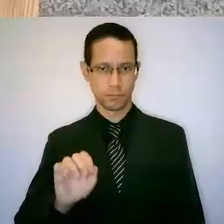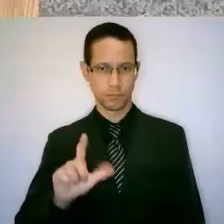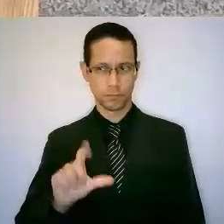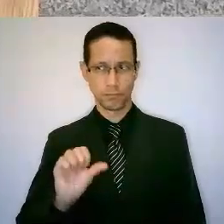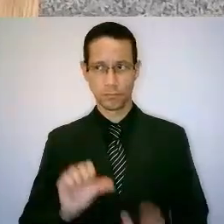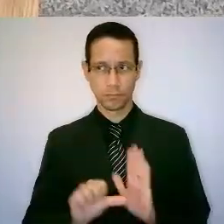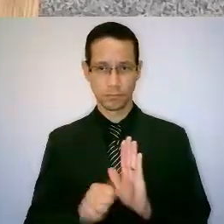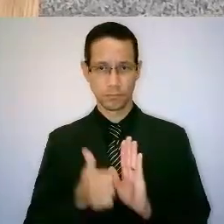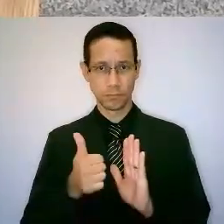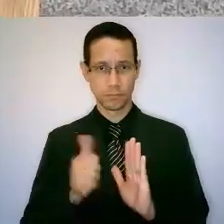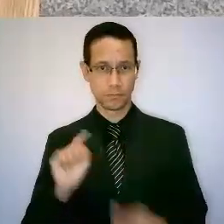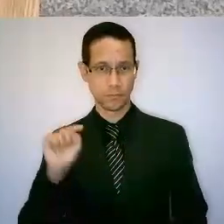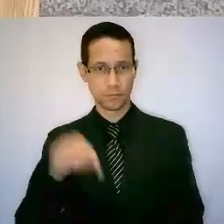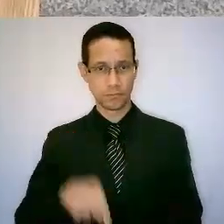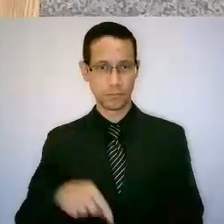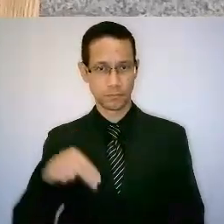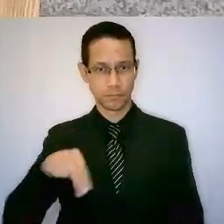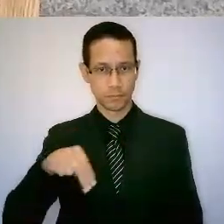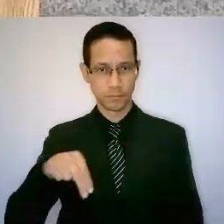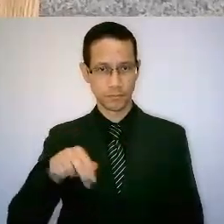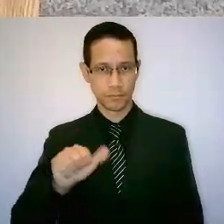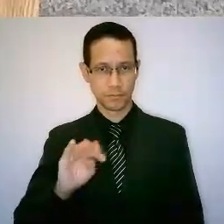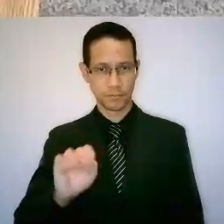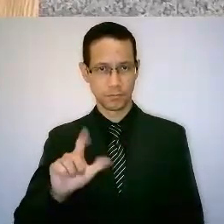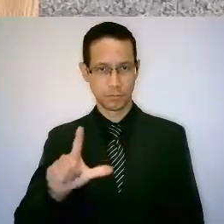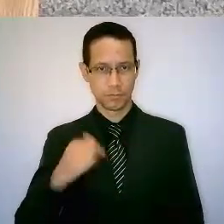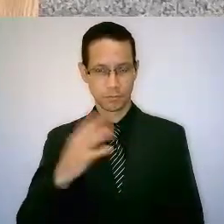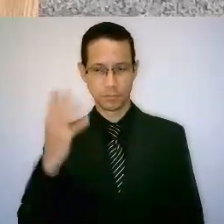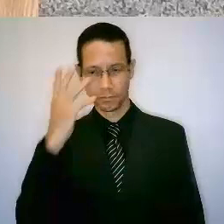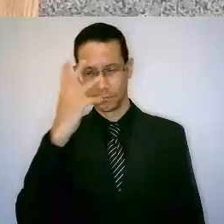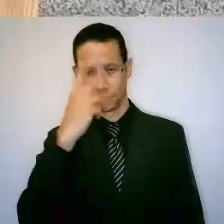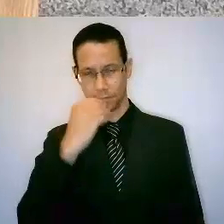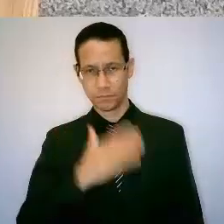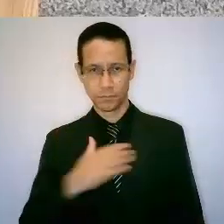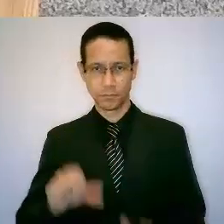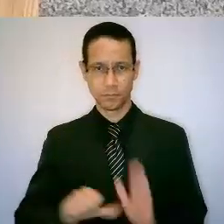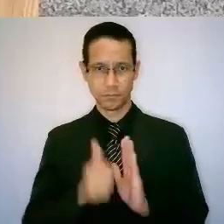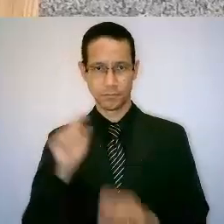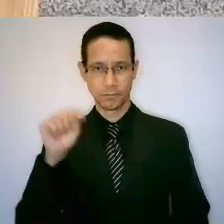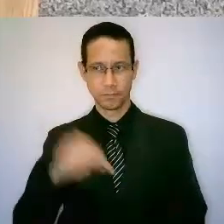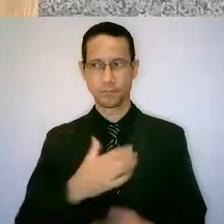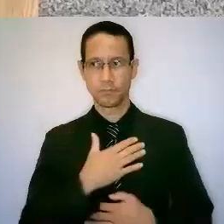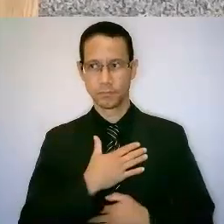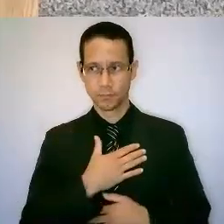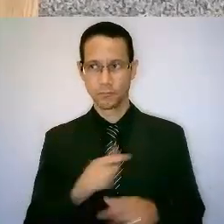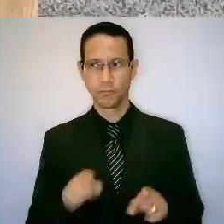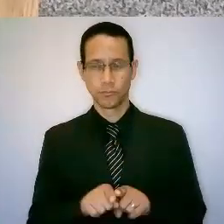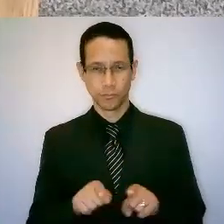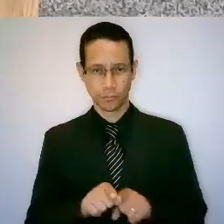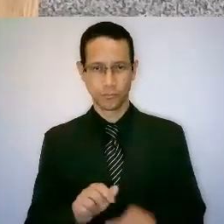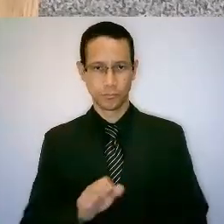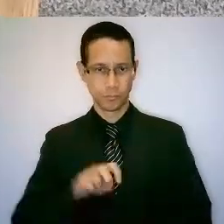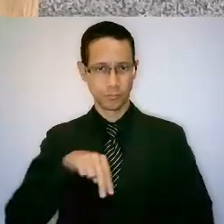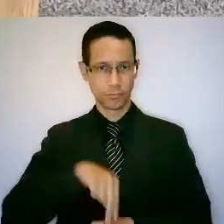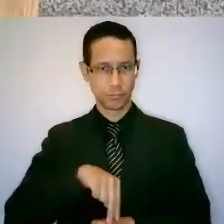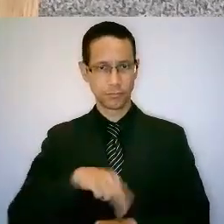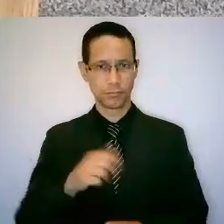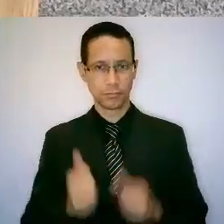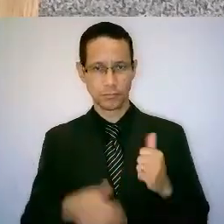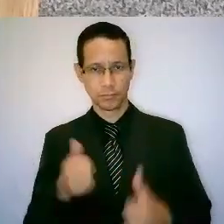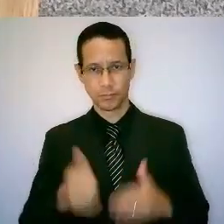vez na cidade de Natal estão encantado com as belezas da cidade e também me sinto honrado em poder ocupar essa Tribuna